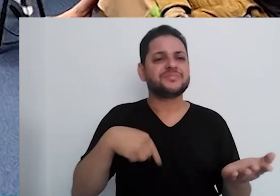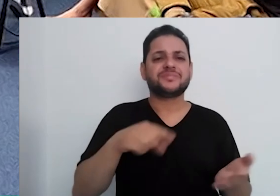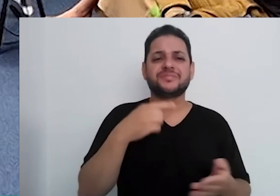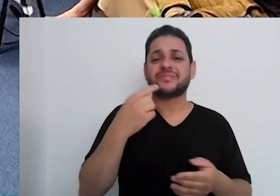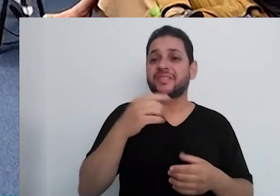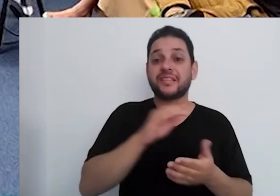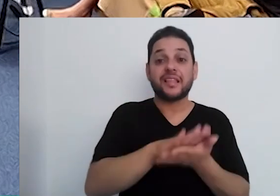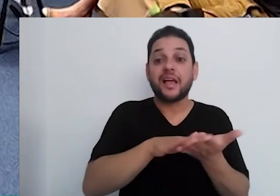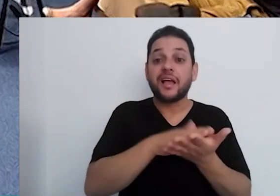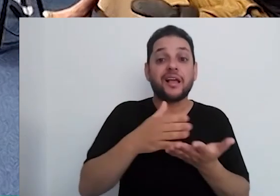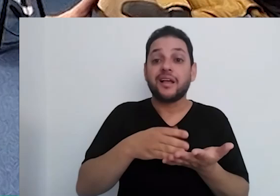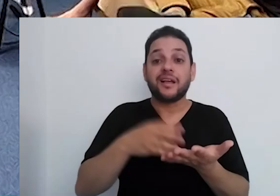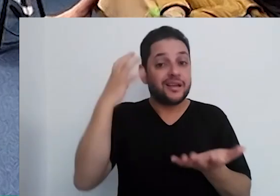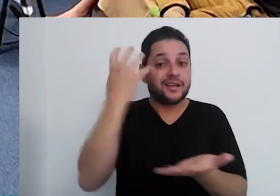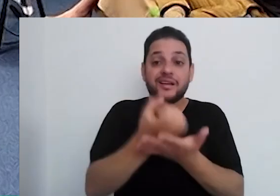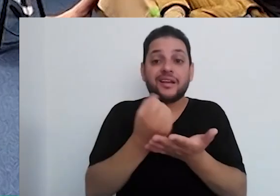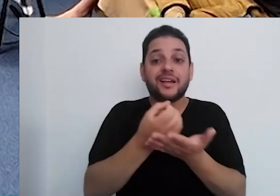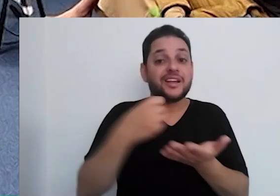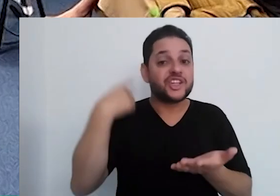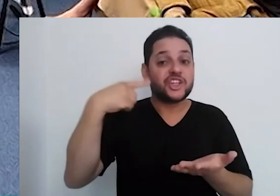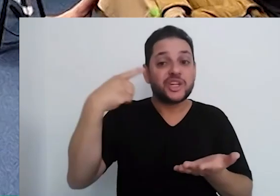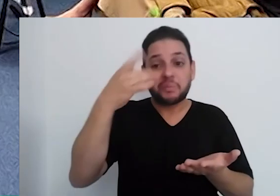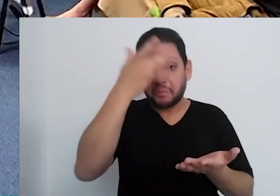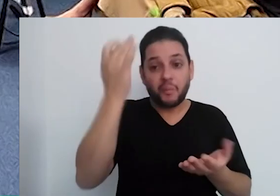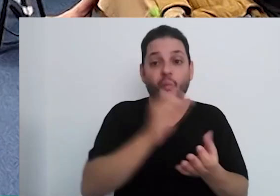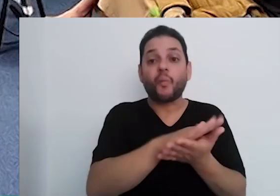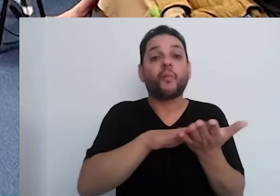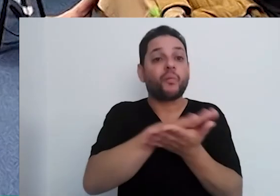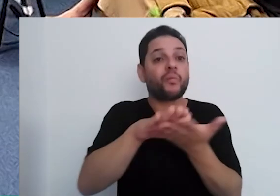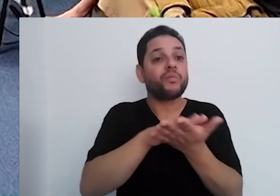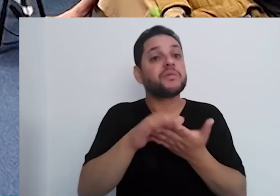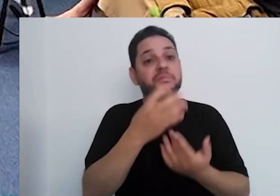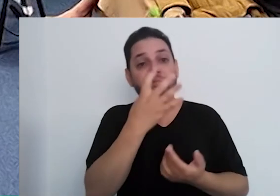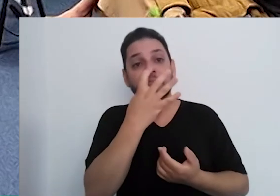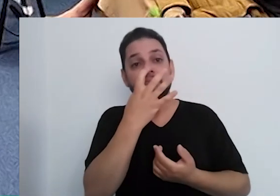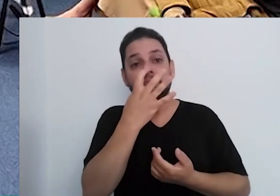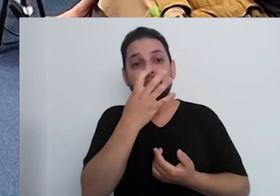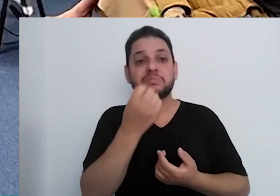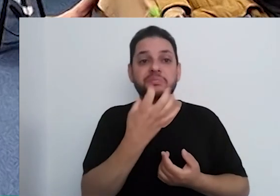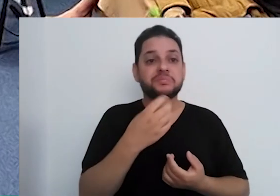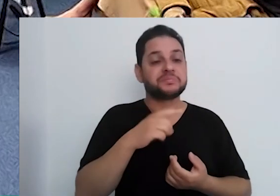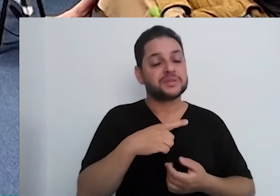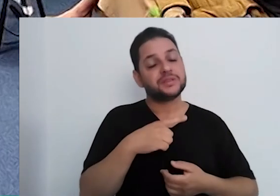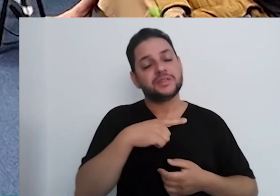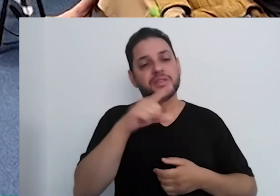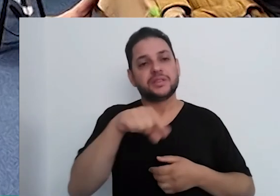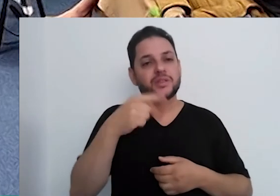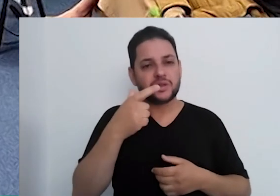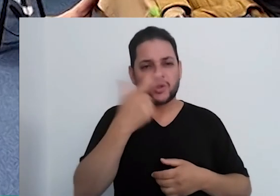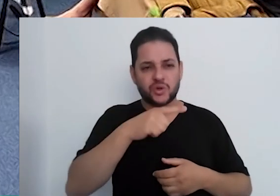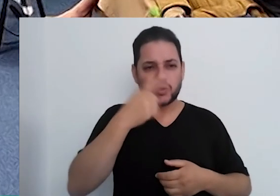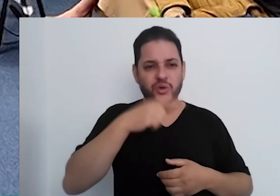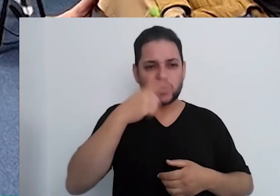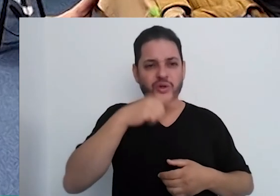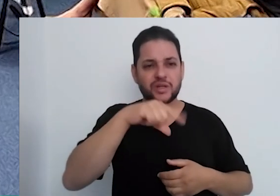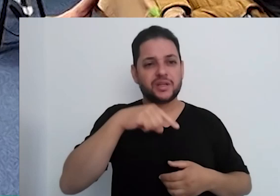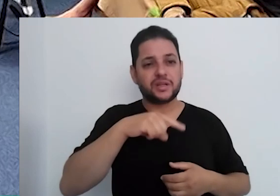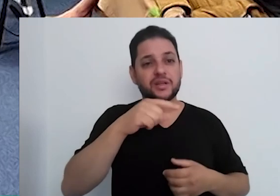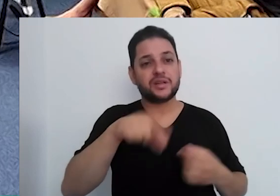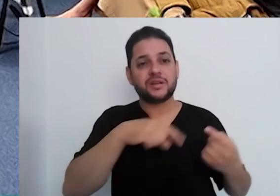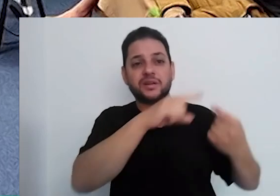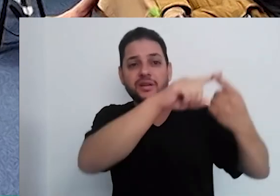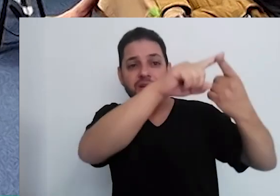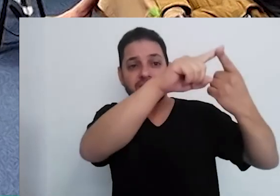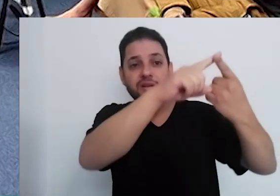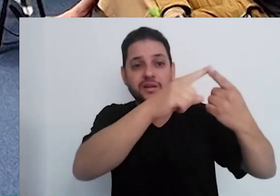na na equipe realmente assim então é é muito interessante e e para mim um dos pontos altos né que eu vi dessa profundidade foi justamente nesse